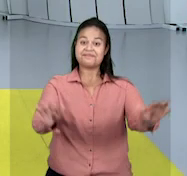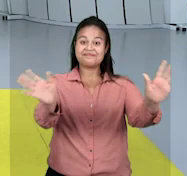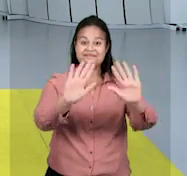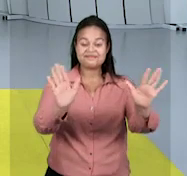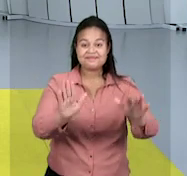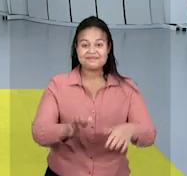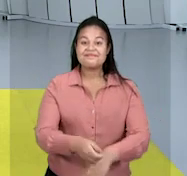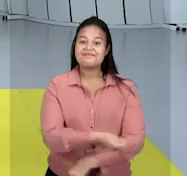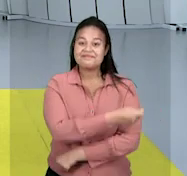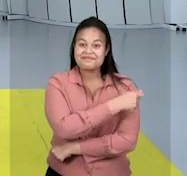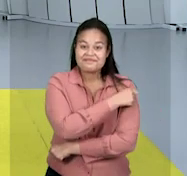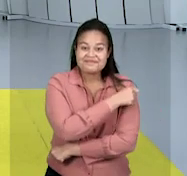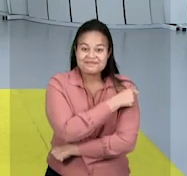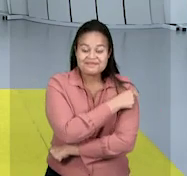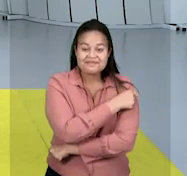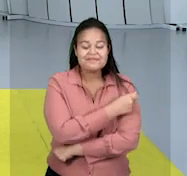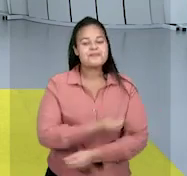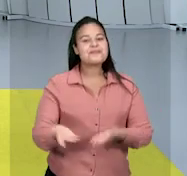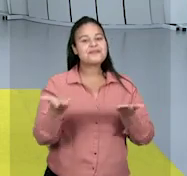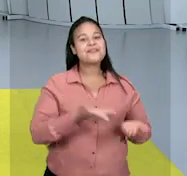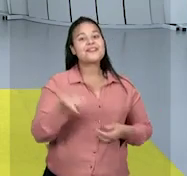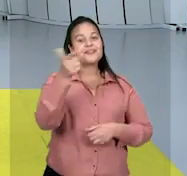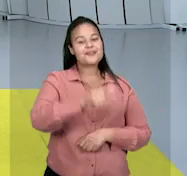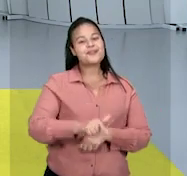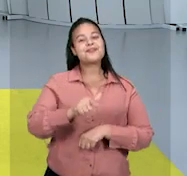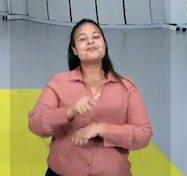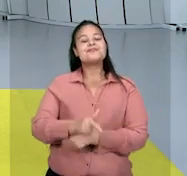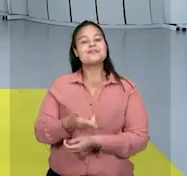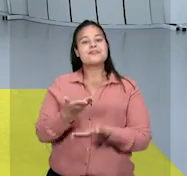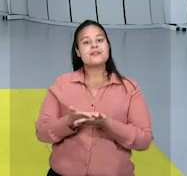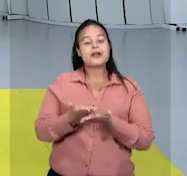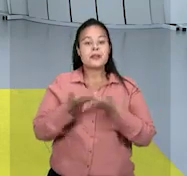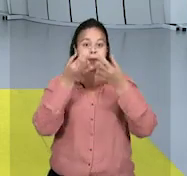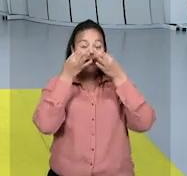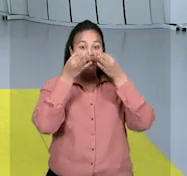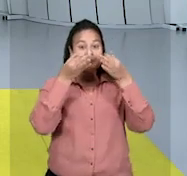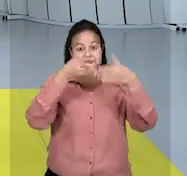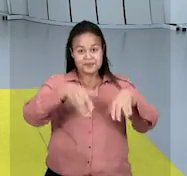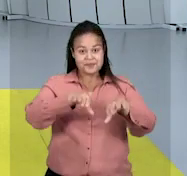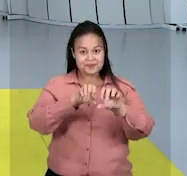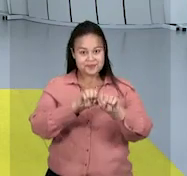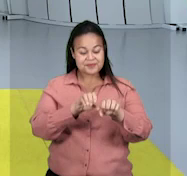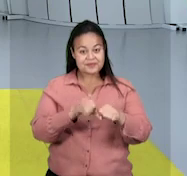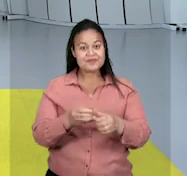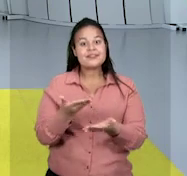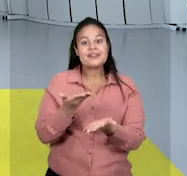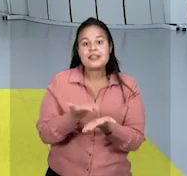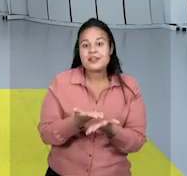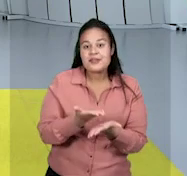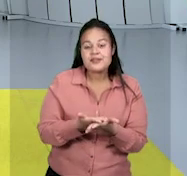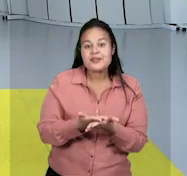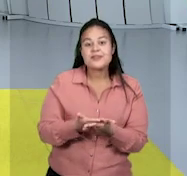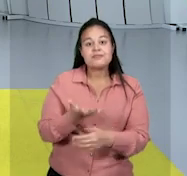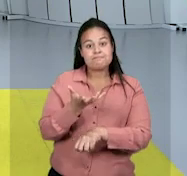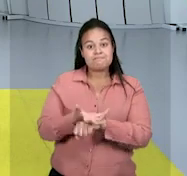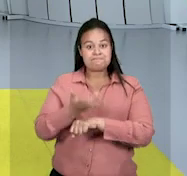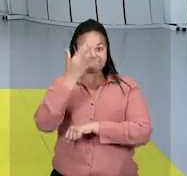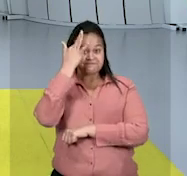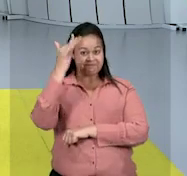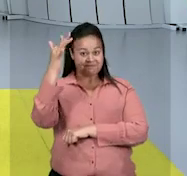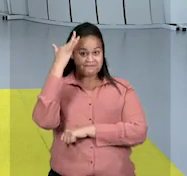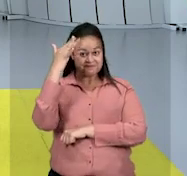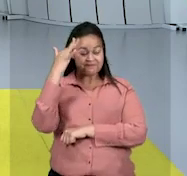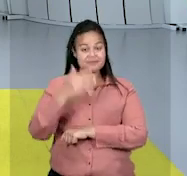Olá, meu caro aluno. Seja bem-vindo a mais uma aula no Se Liga na Educação, a mais uma aula de filosofia. Eu